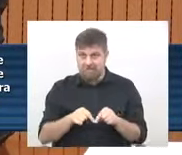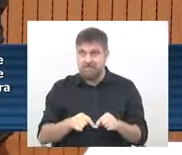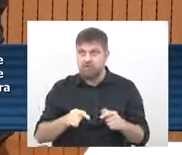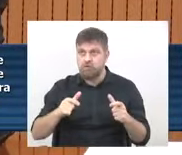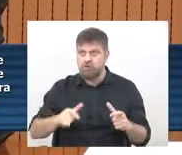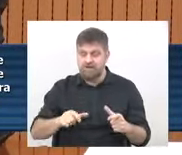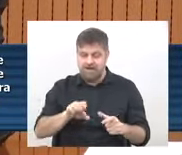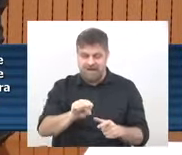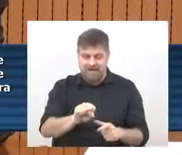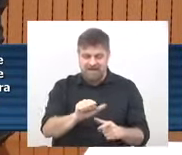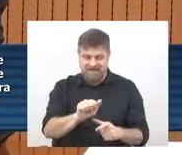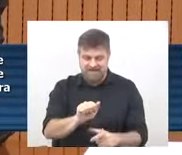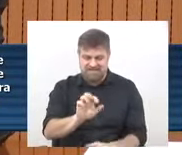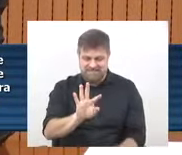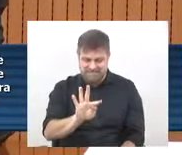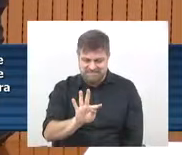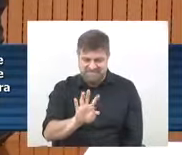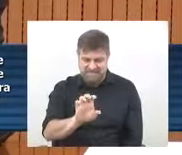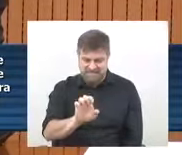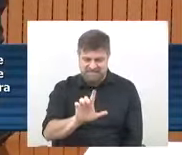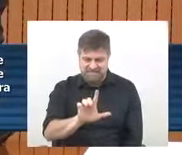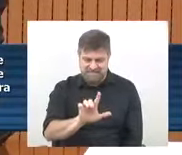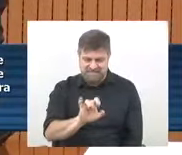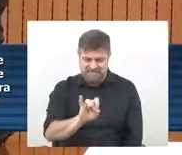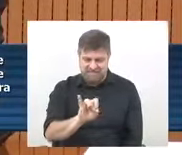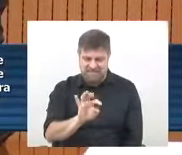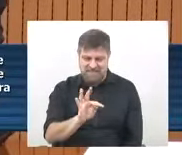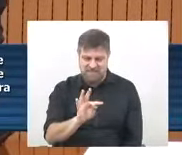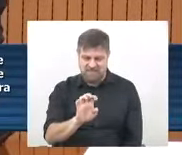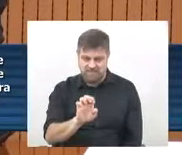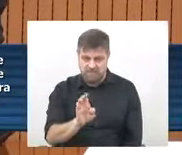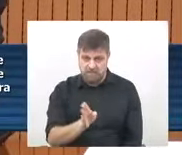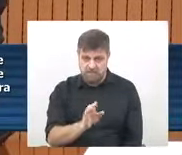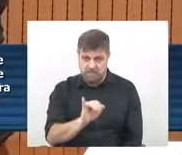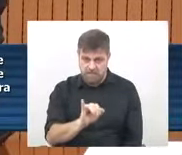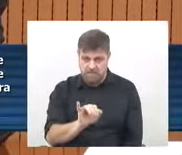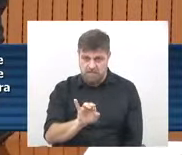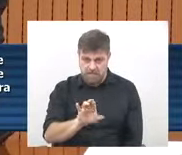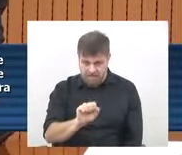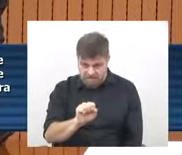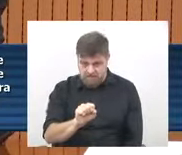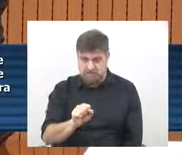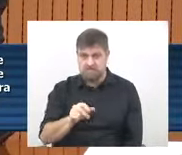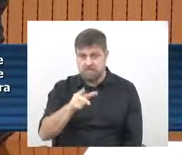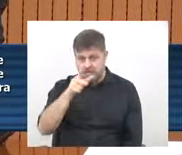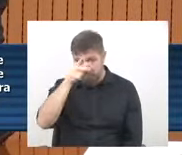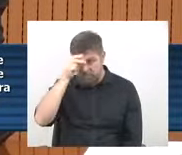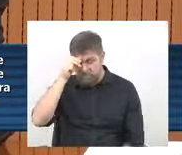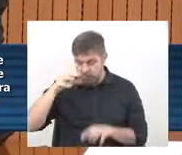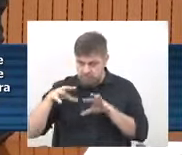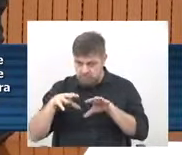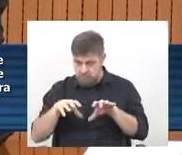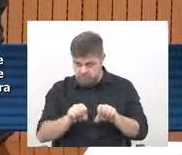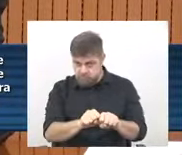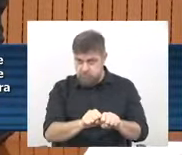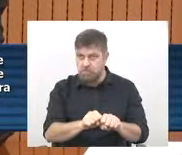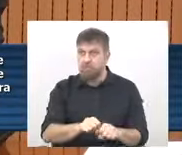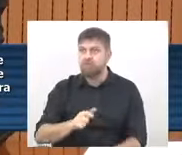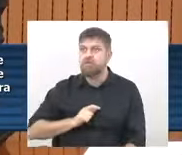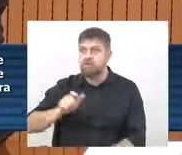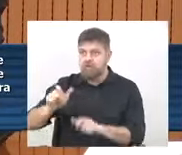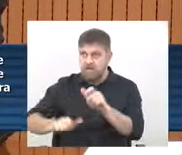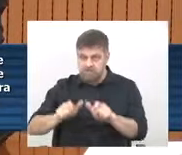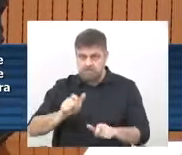Cidade Satélite Íris, da classe de bens públicos de uso comum do povo, e transfere para a classe de bens especiais